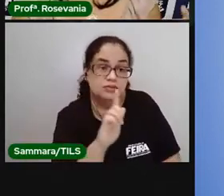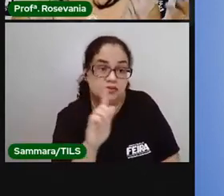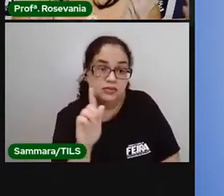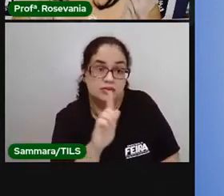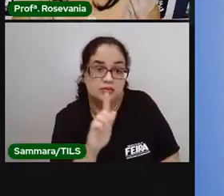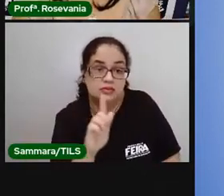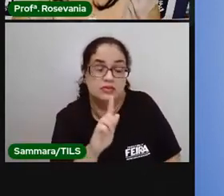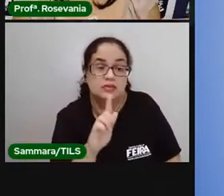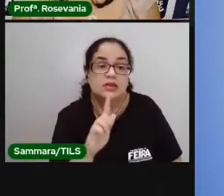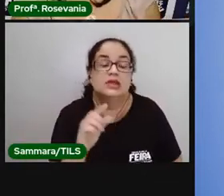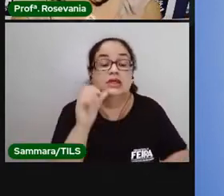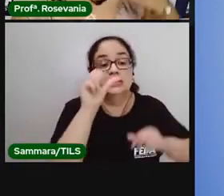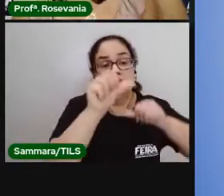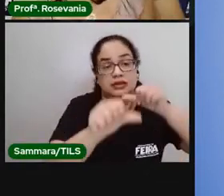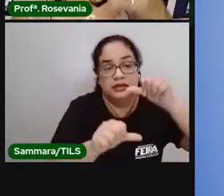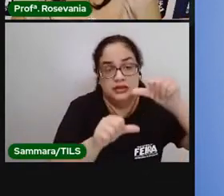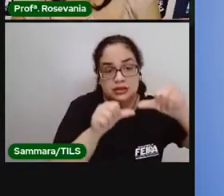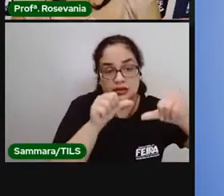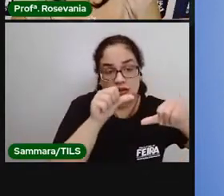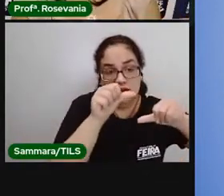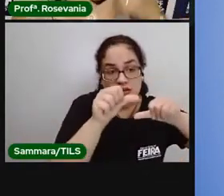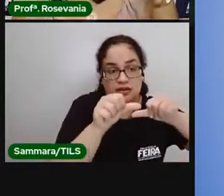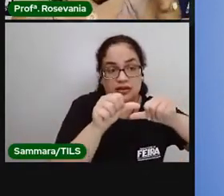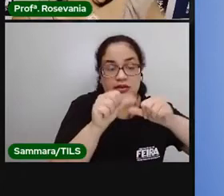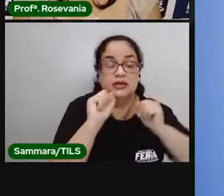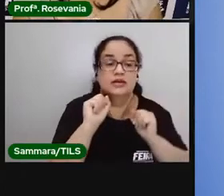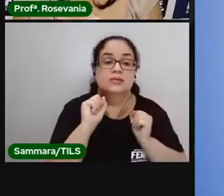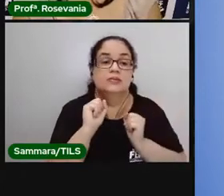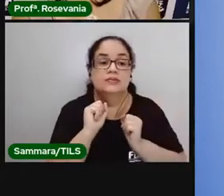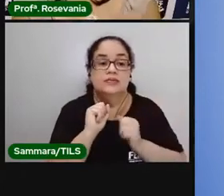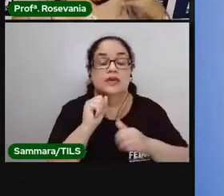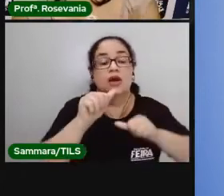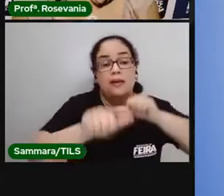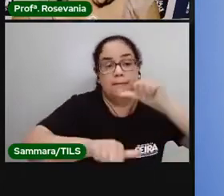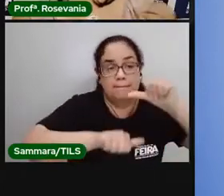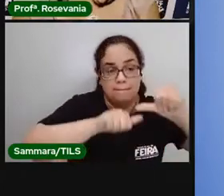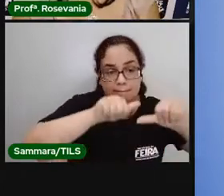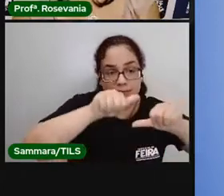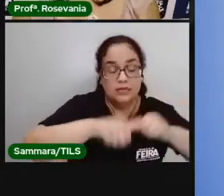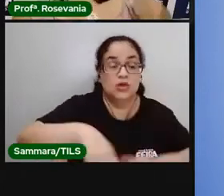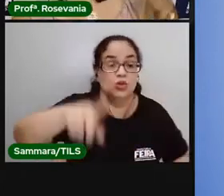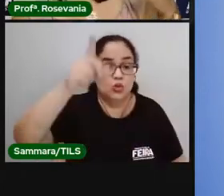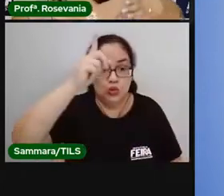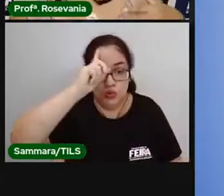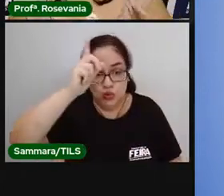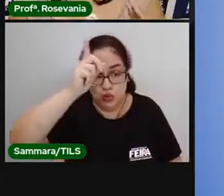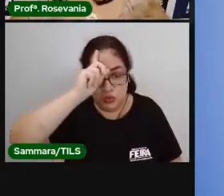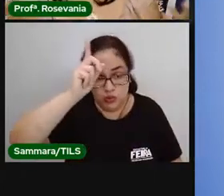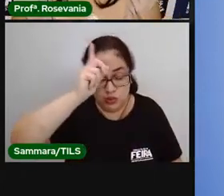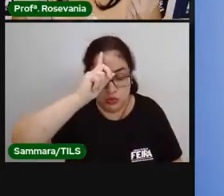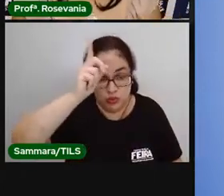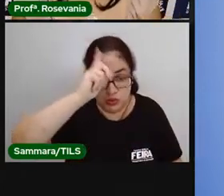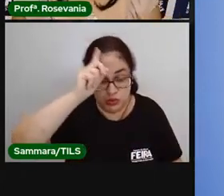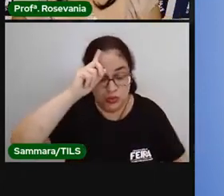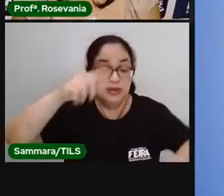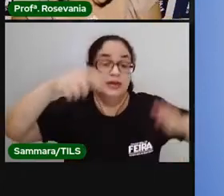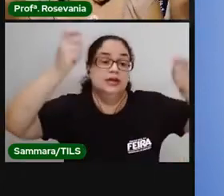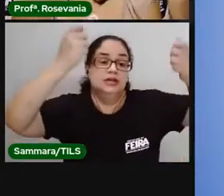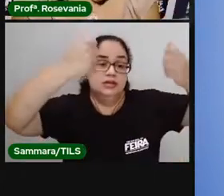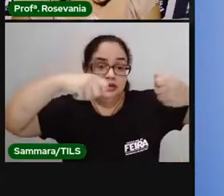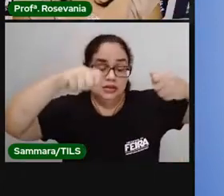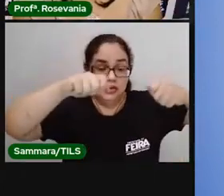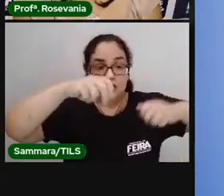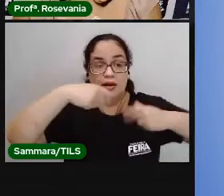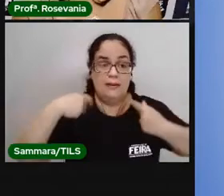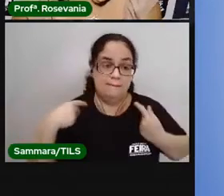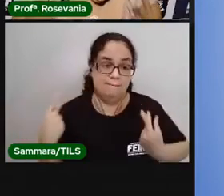espaço transformado, é esse espaço retransformado, modificado todo dia, com as necessidades humanas,